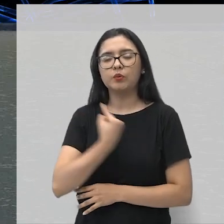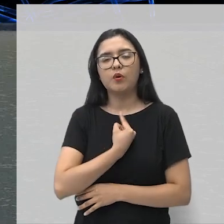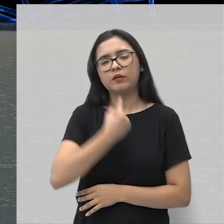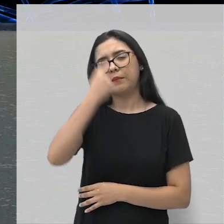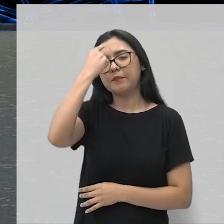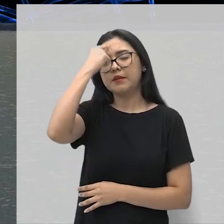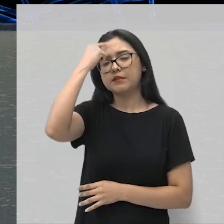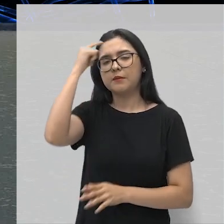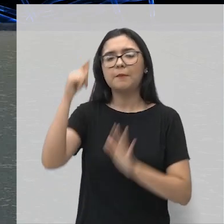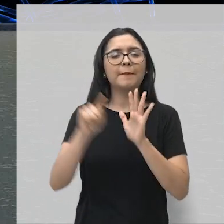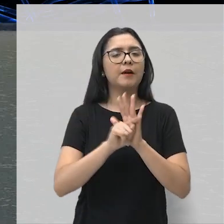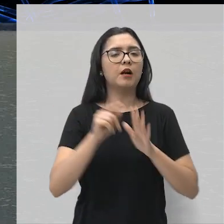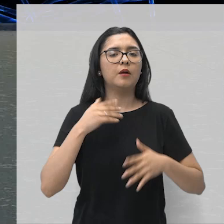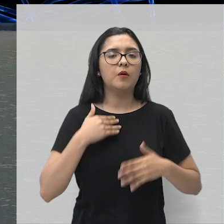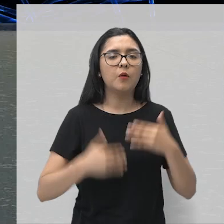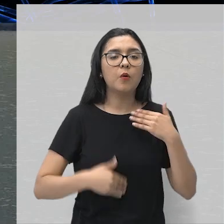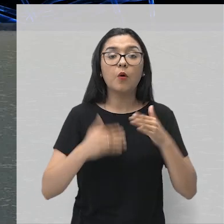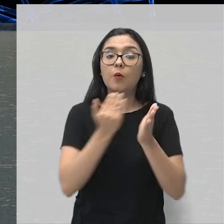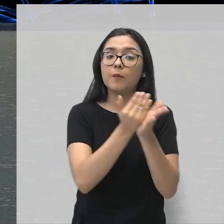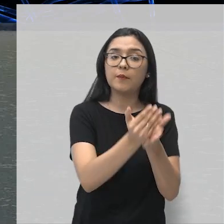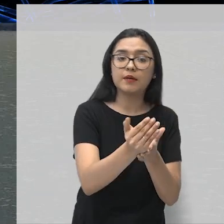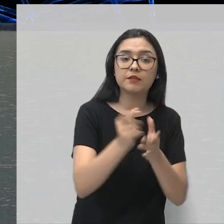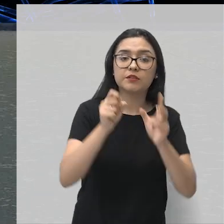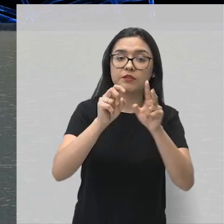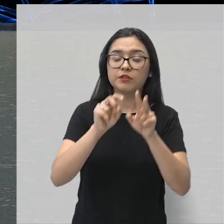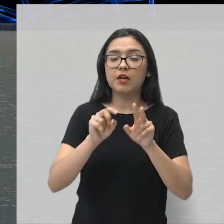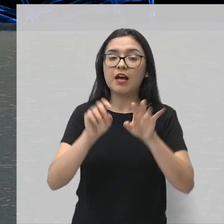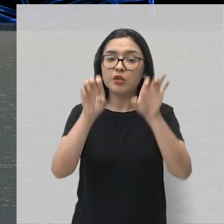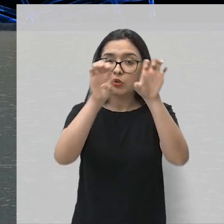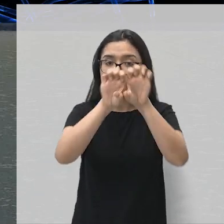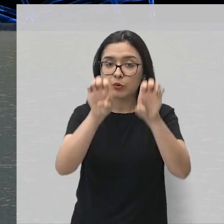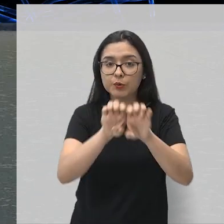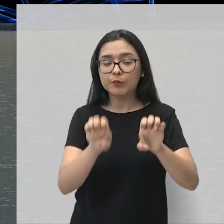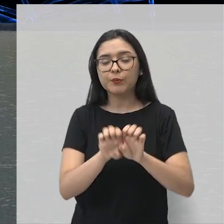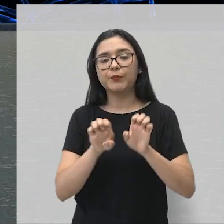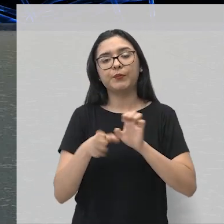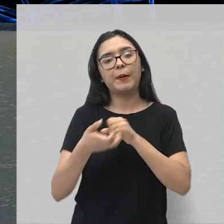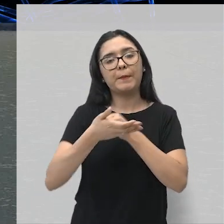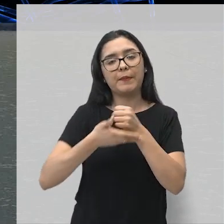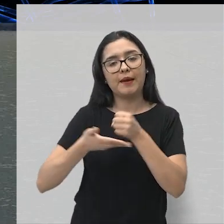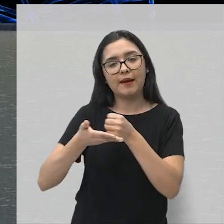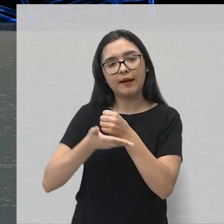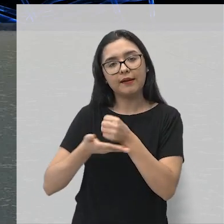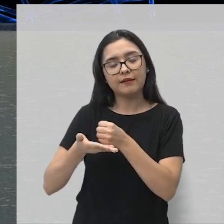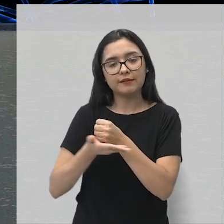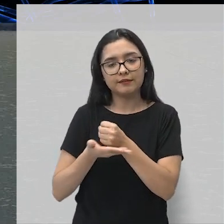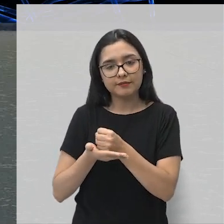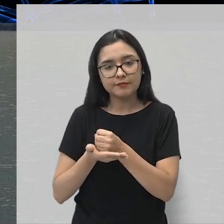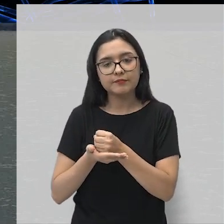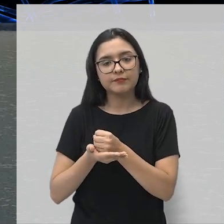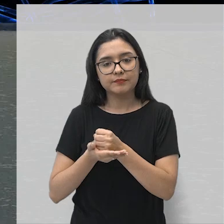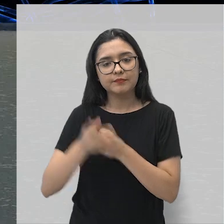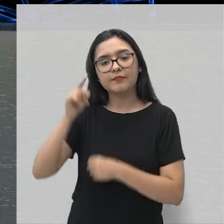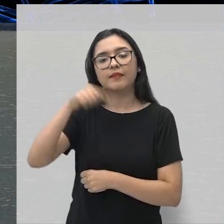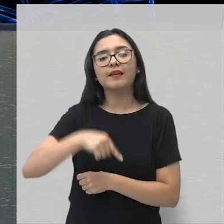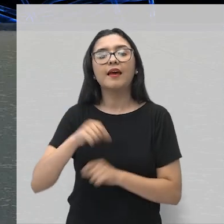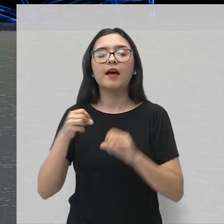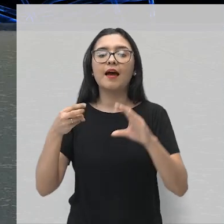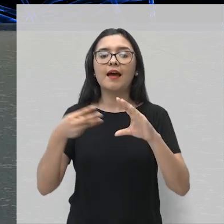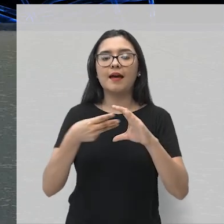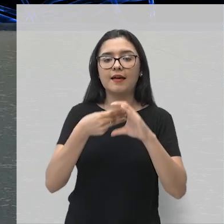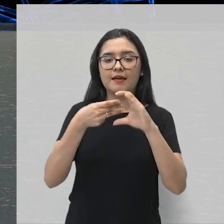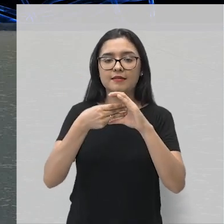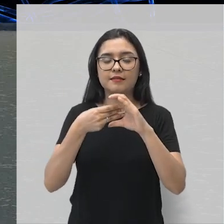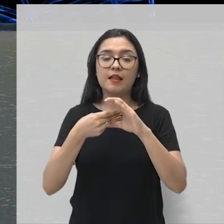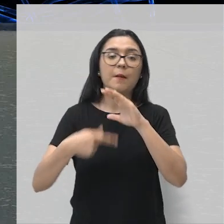de anatomia, né, a começar a falar um pouquinho sobre a estrutura básica, né, a unidade básica, a unidade funcional, que é a célula